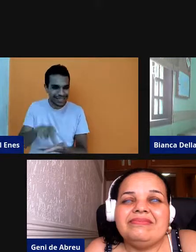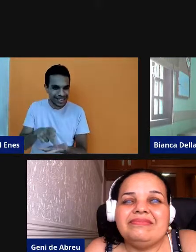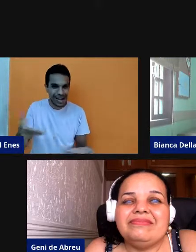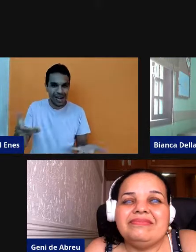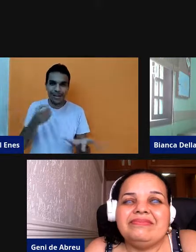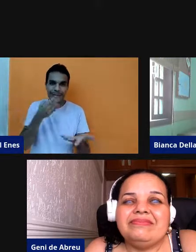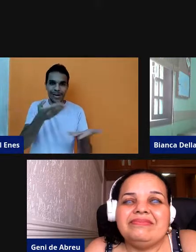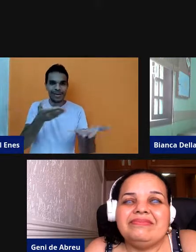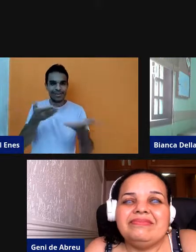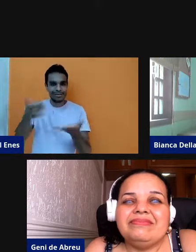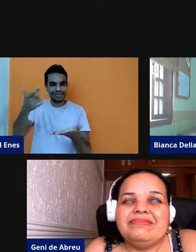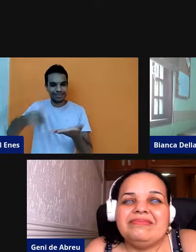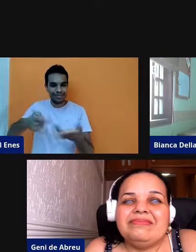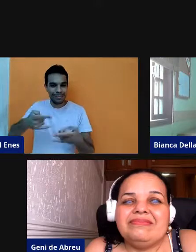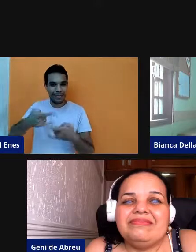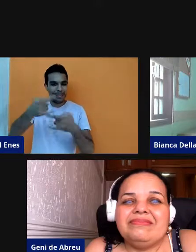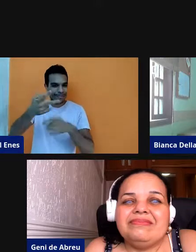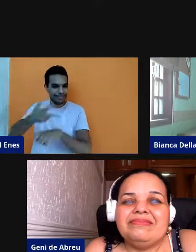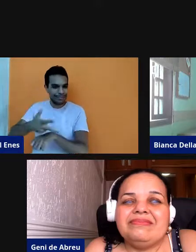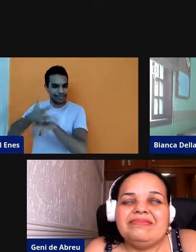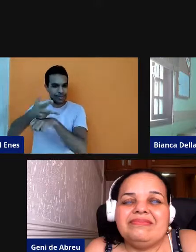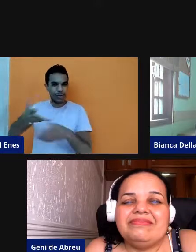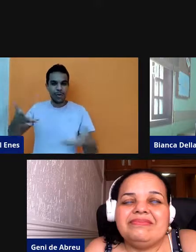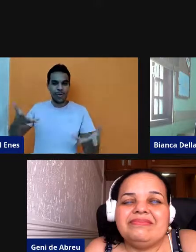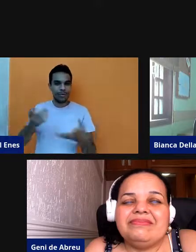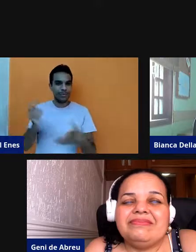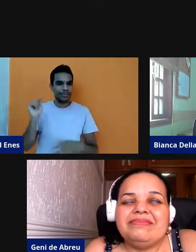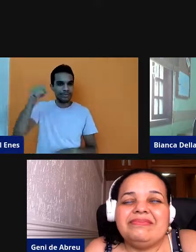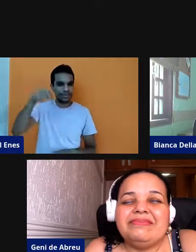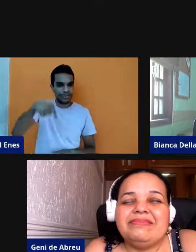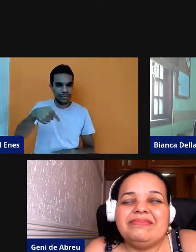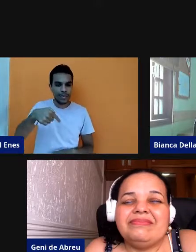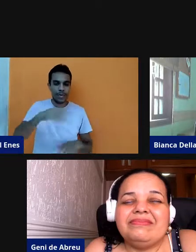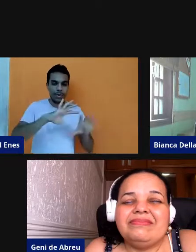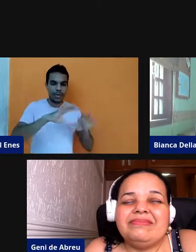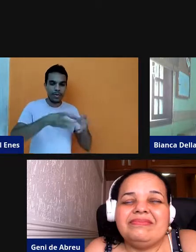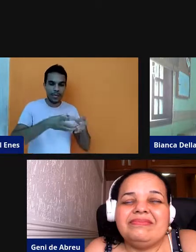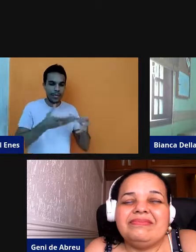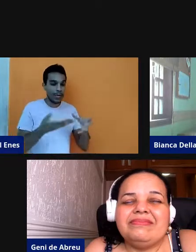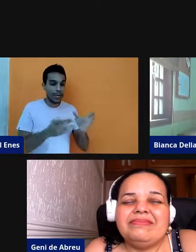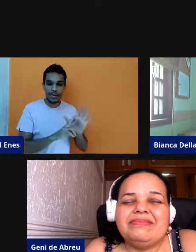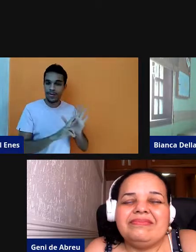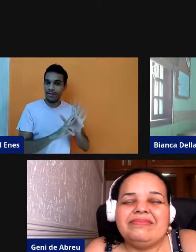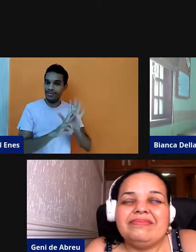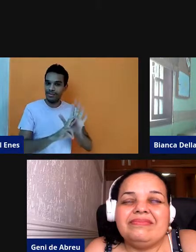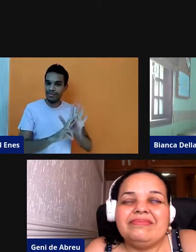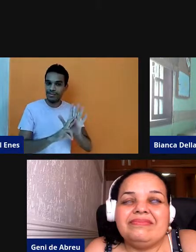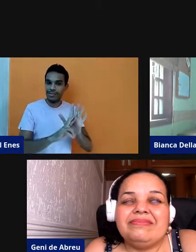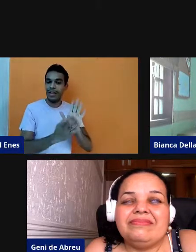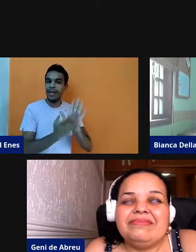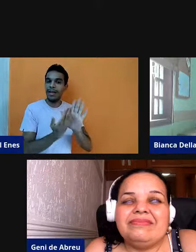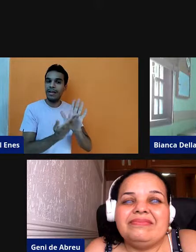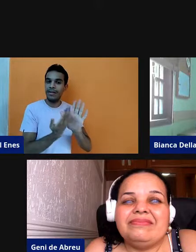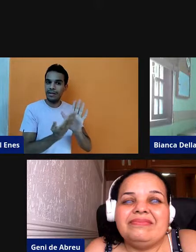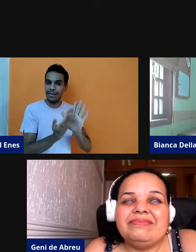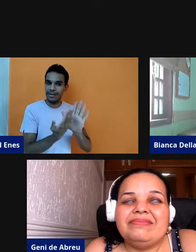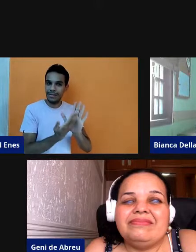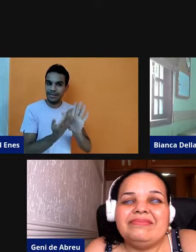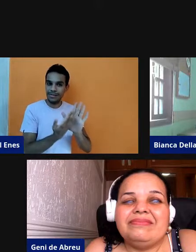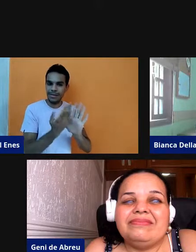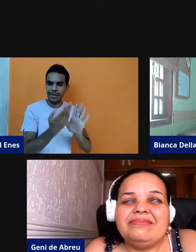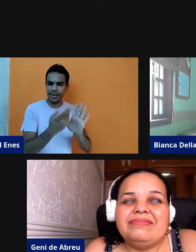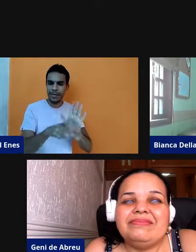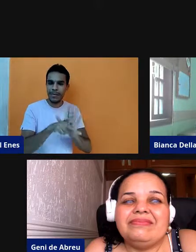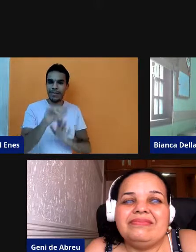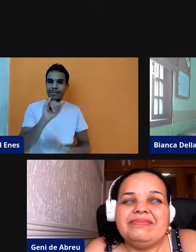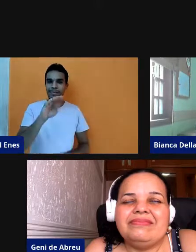live. Estamos aqui hoje com a equipe, uma representante da equipe das revistas de PC, né?